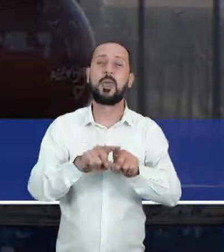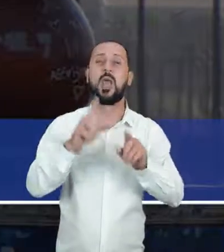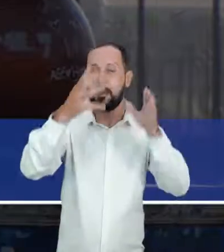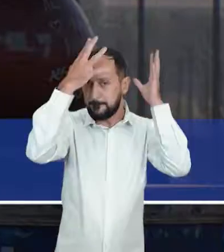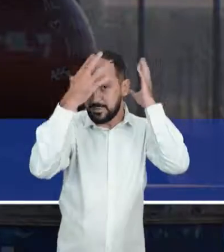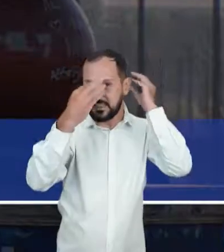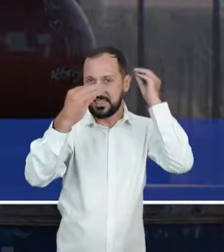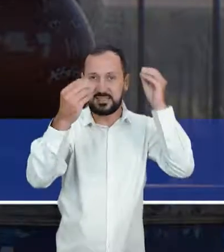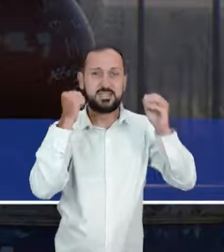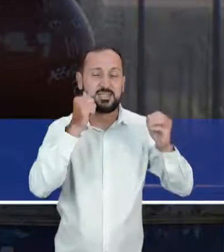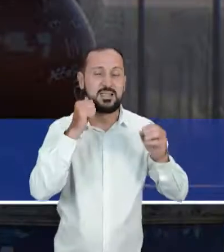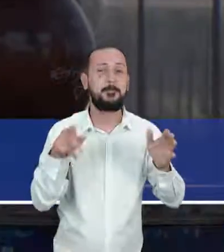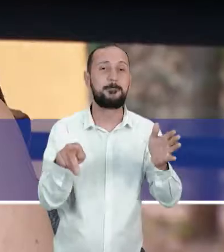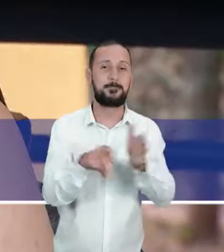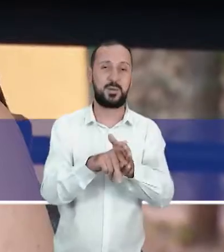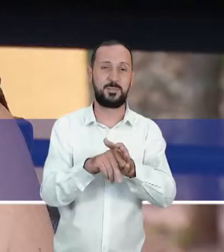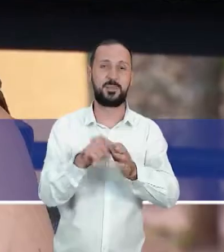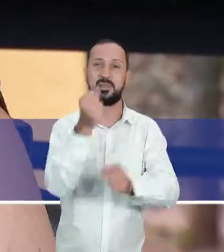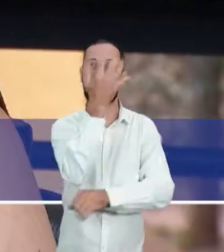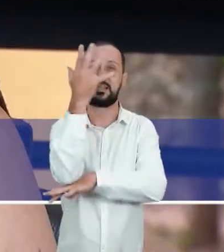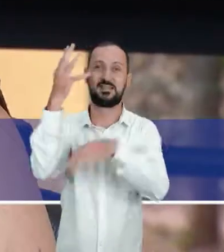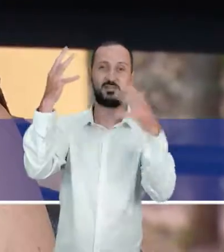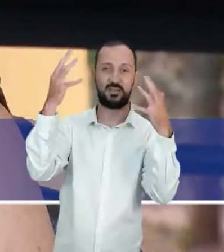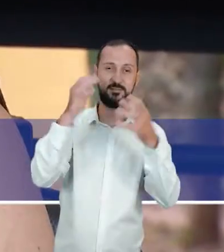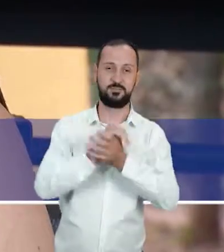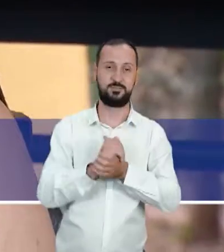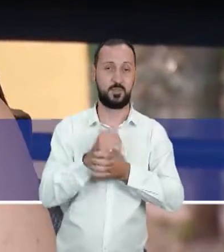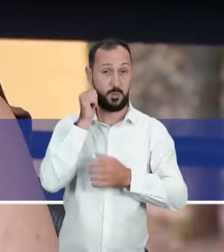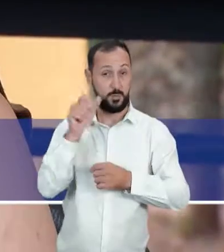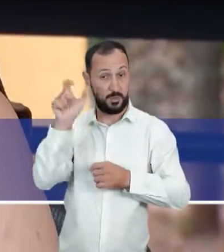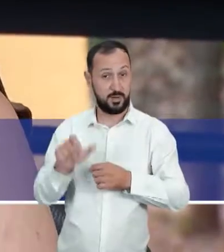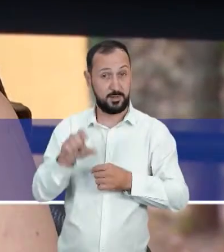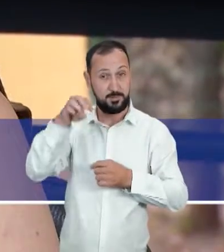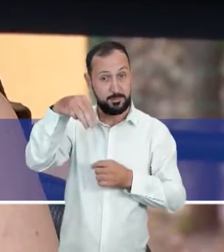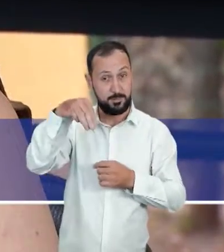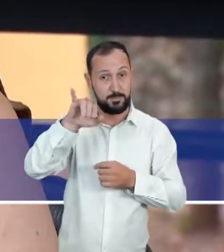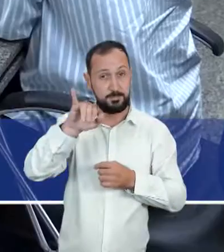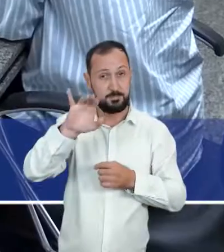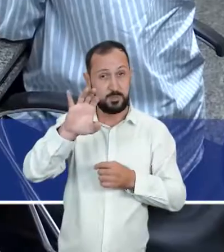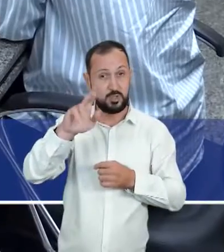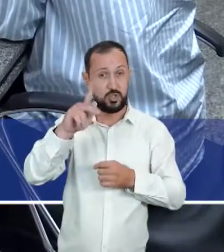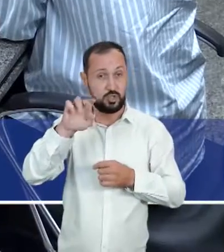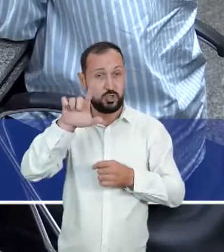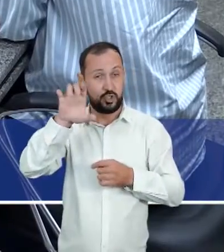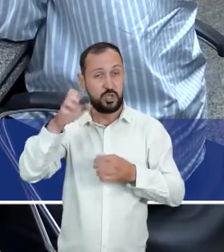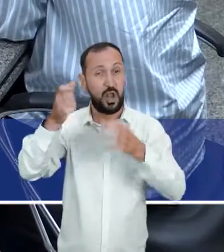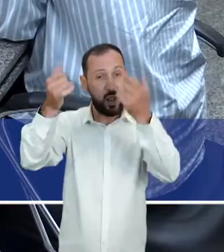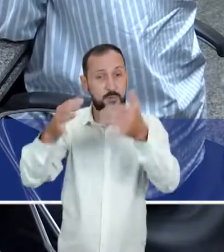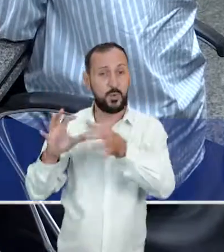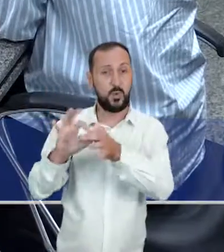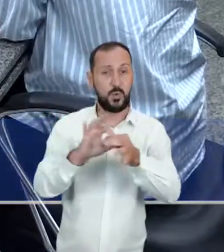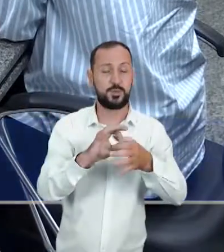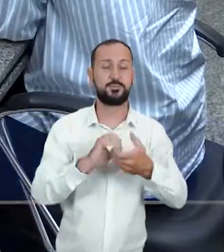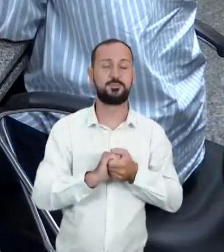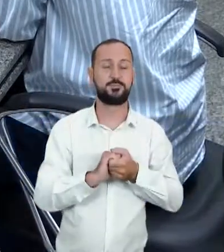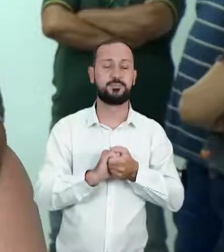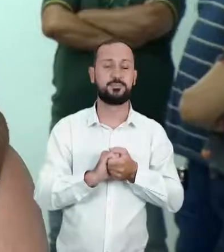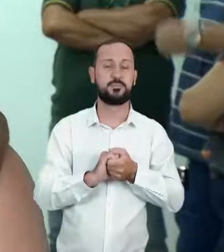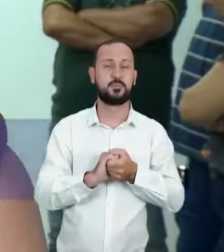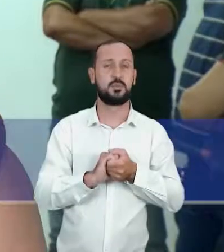de Princesinha dos Ervais. Michele Brizuenha, que administra uma das empresas no município, fez um recorte local sobre esse